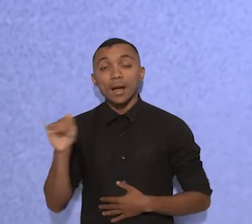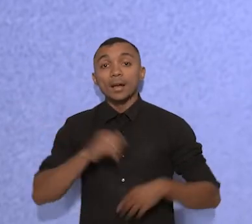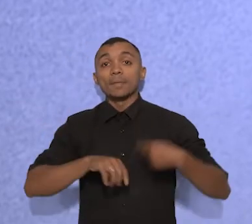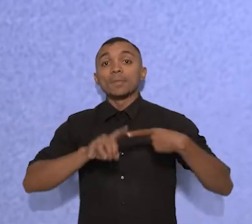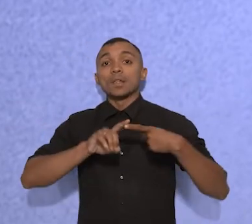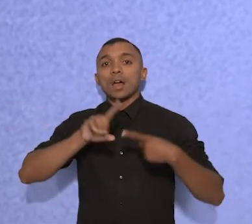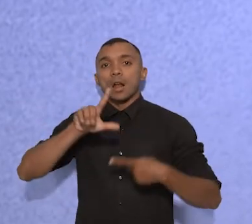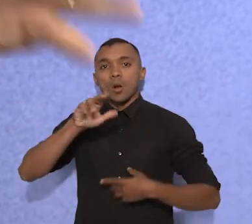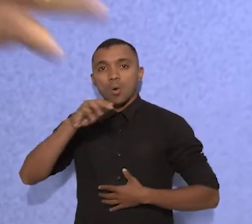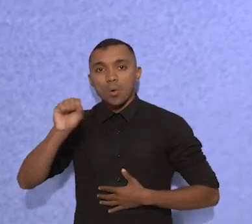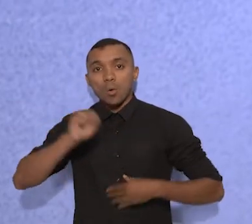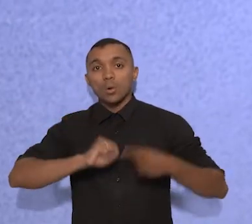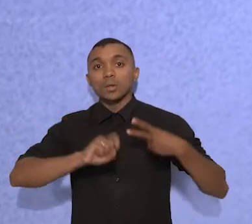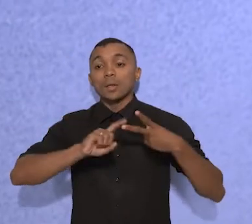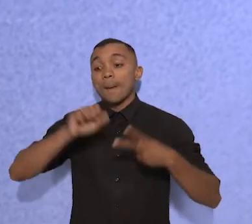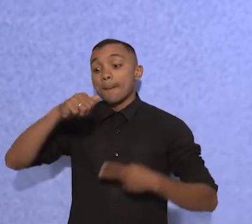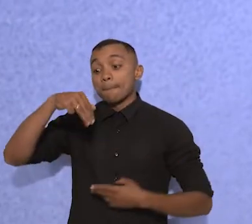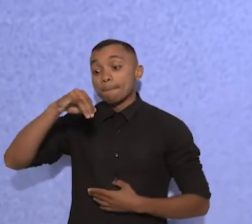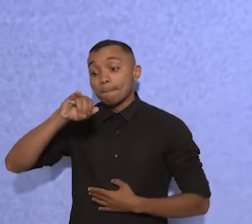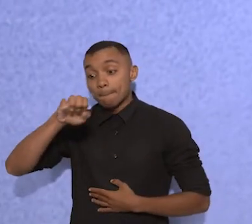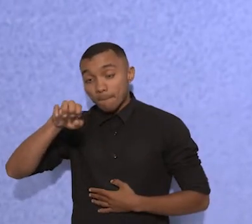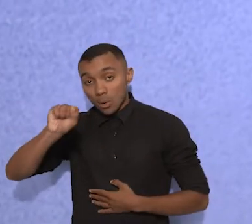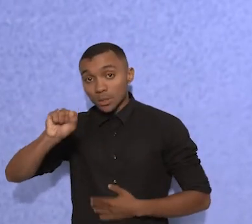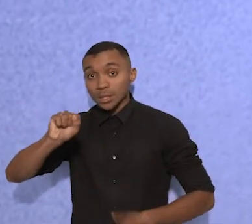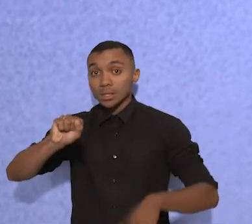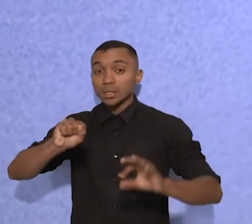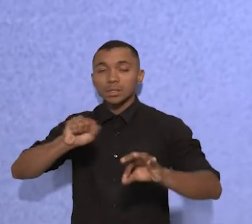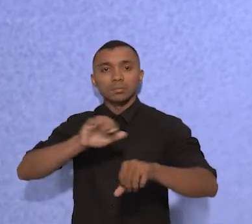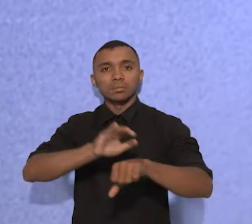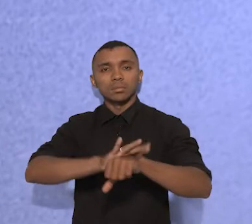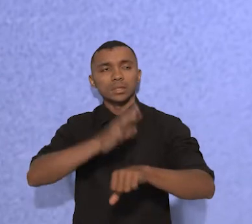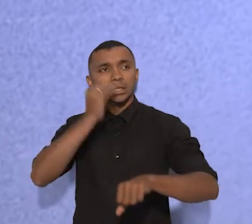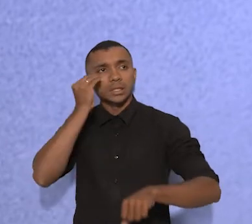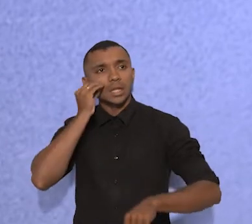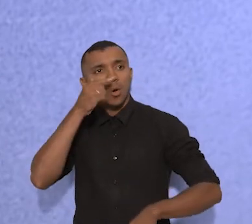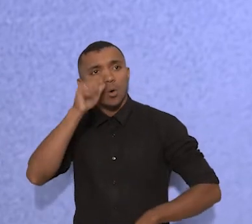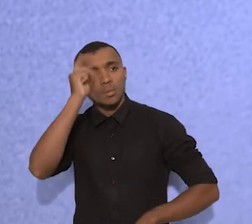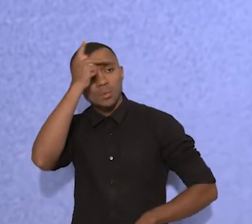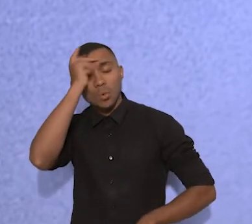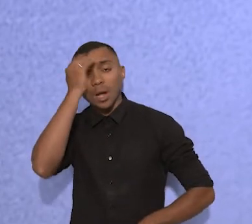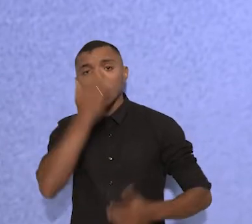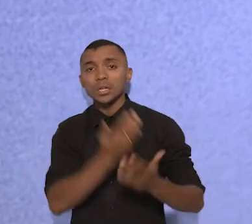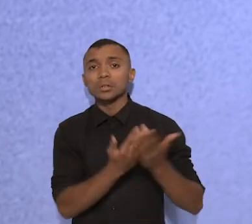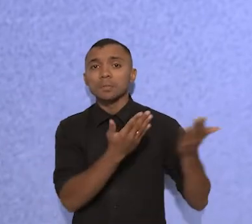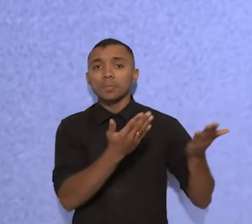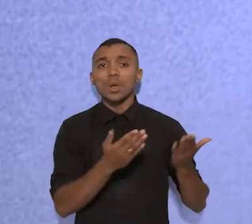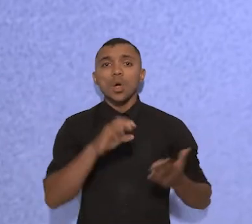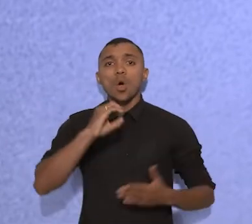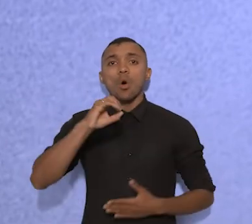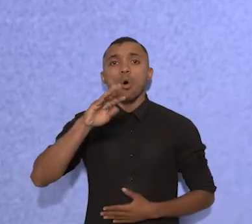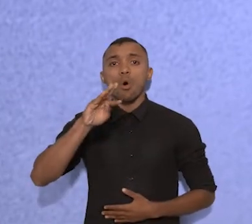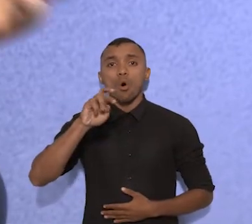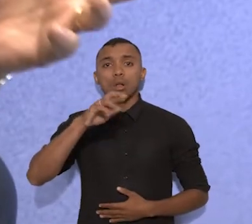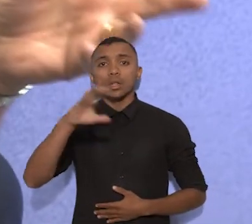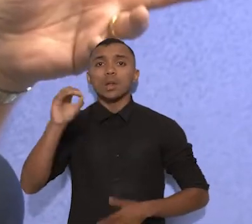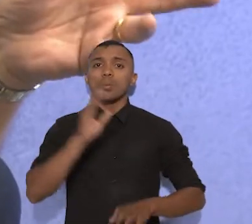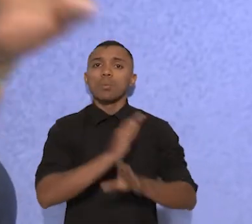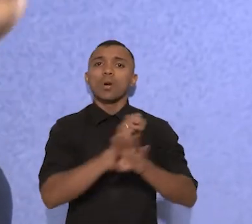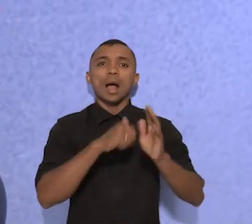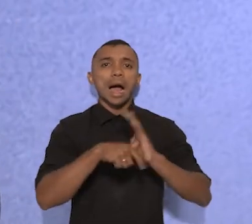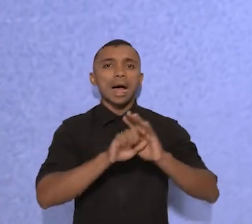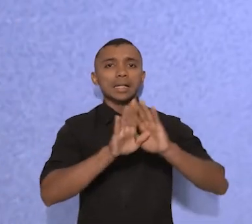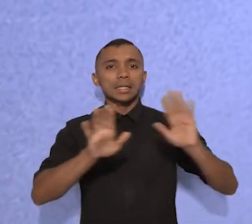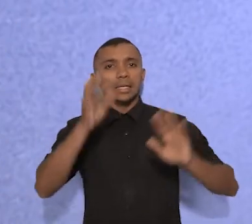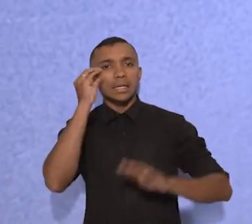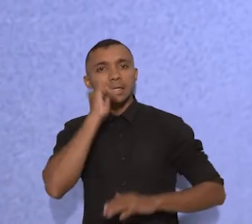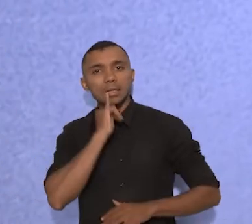frente o Galhardo, o Moisés, e aí vai improvisar alguém, pode ser o Otero, que no Atlético Mineiro ele fez muito isso pela